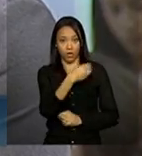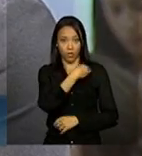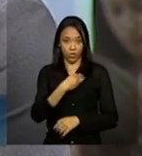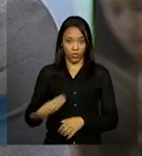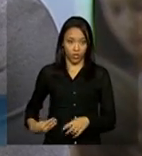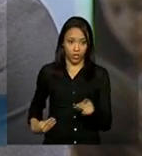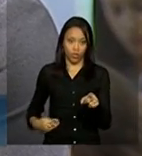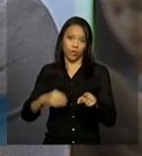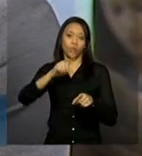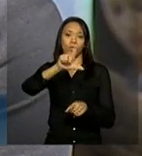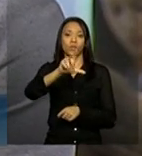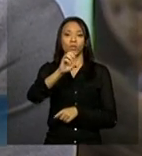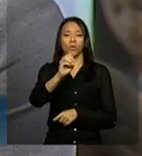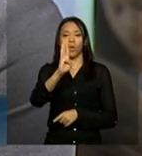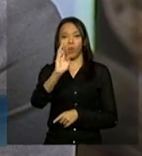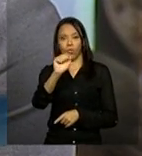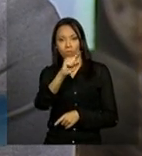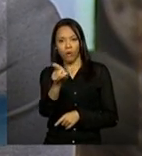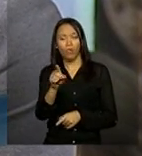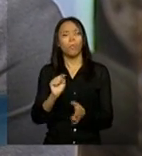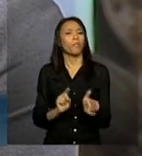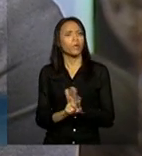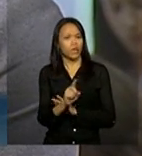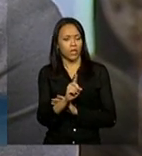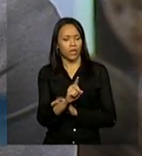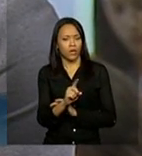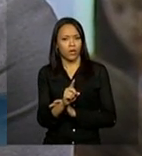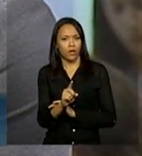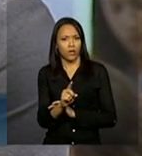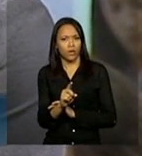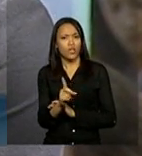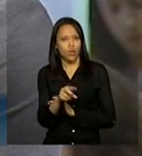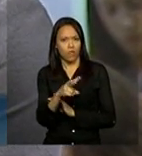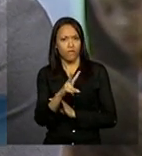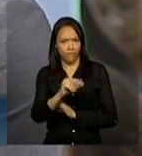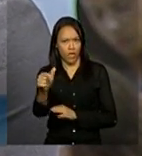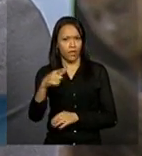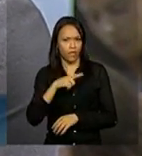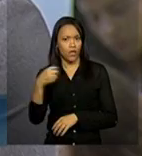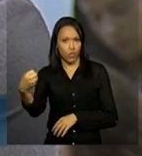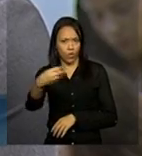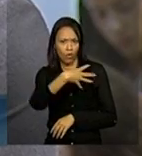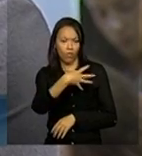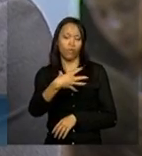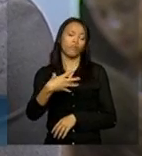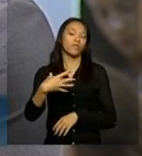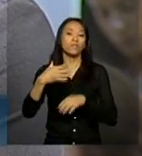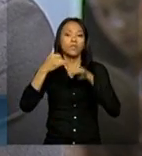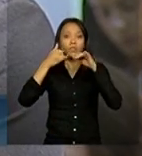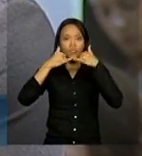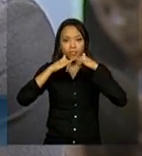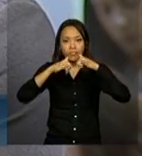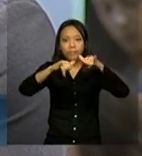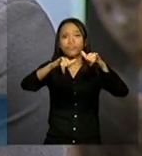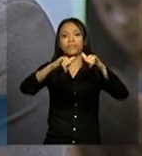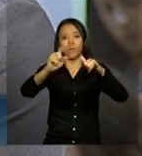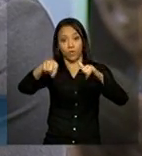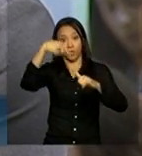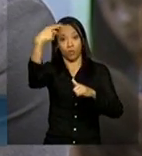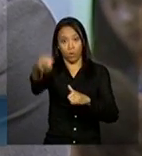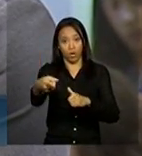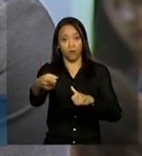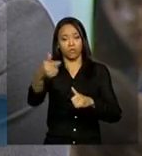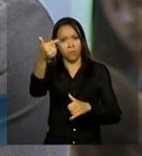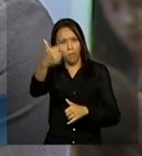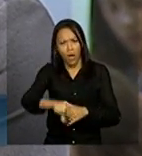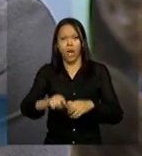aqui, se o senhor está falando que vai ter, o Brasil, teremos novas ofertas de energia na produção, na geração de energia a partir do ano que vem, né?